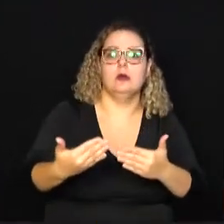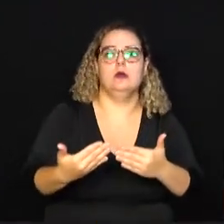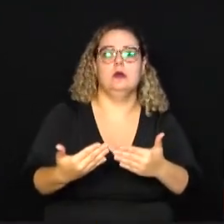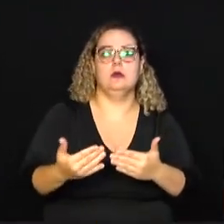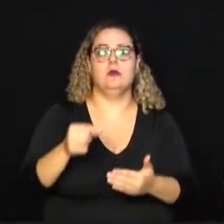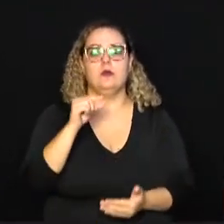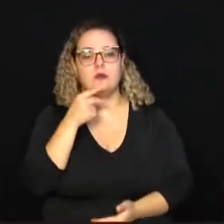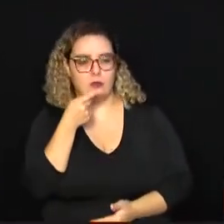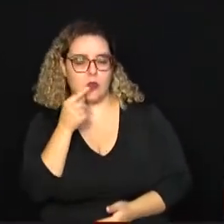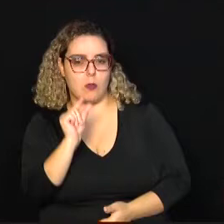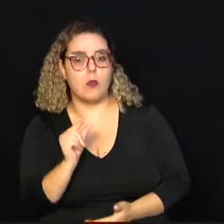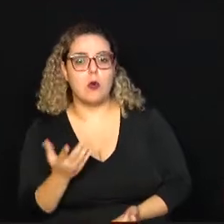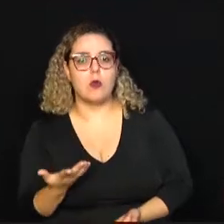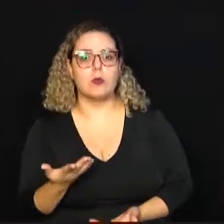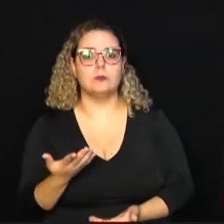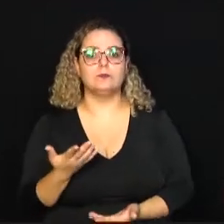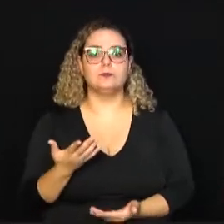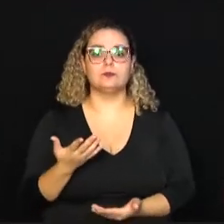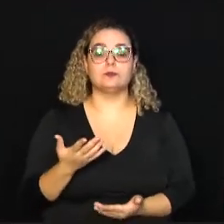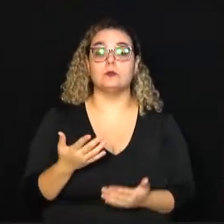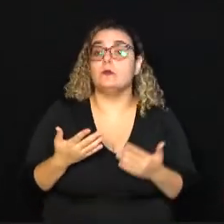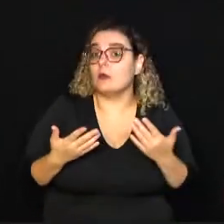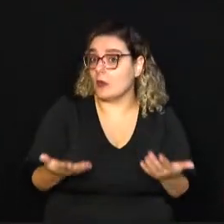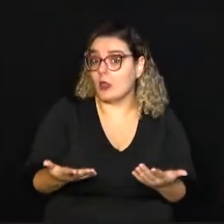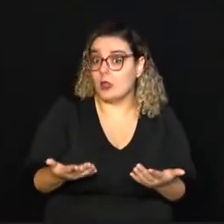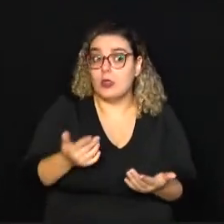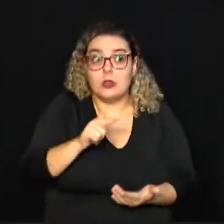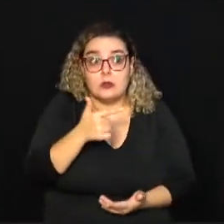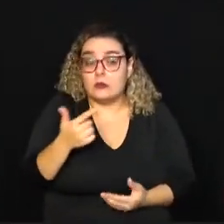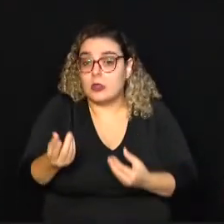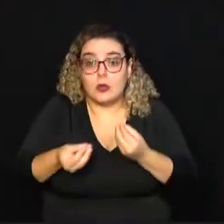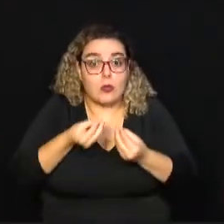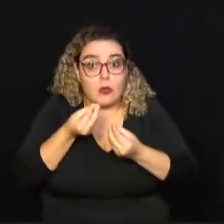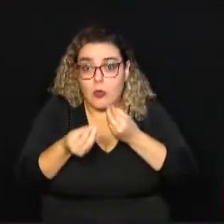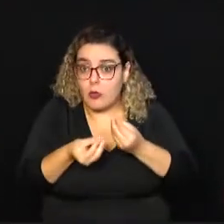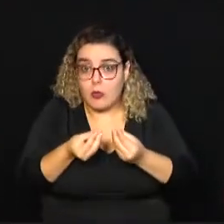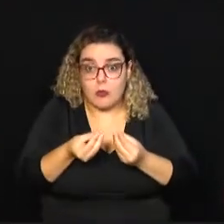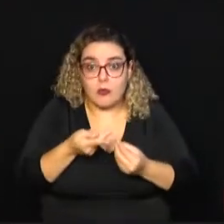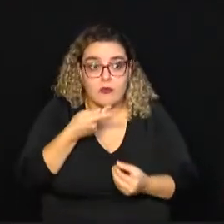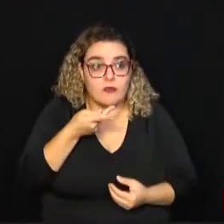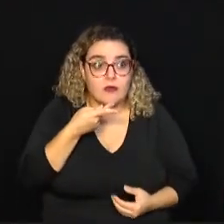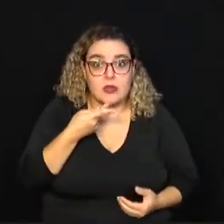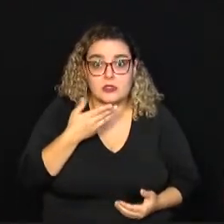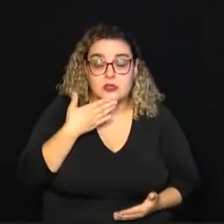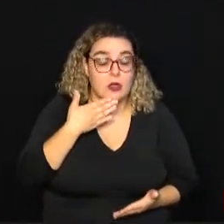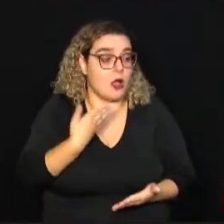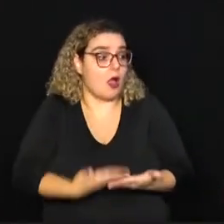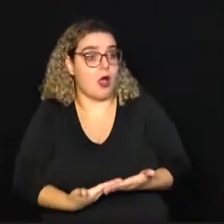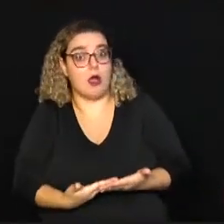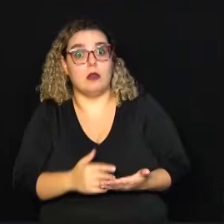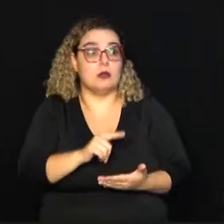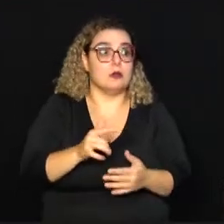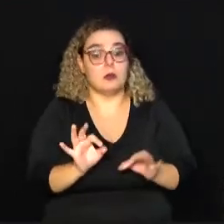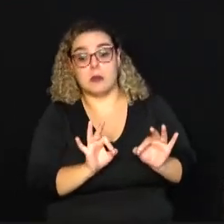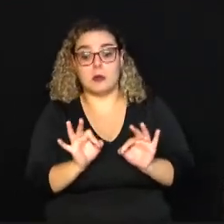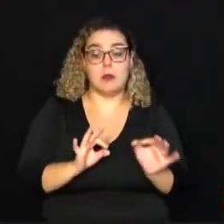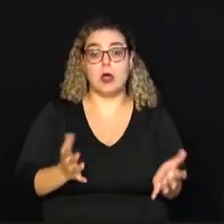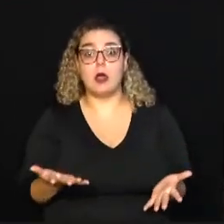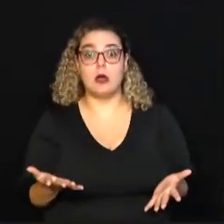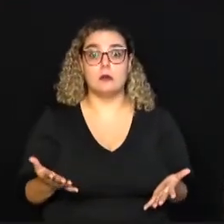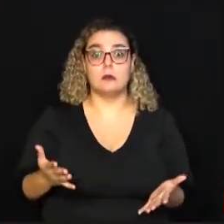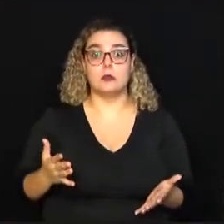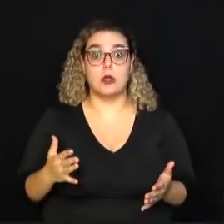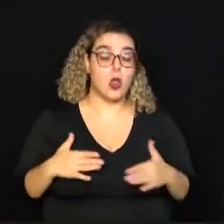sobre isso, né? E, portanto, não tem mais cabimento a gente falar de surpresa, de despreparo, de ter sido